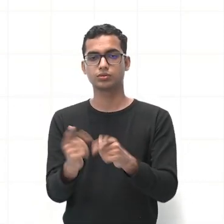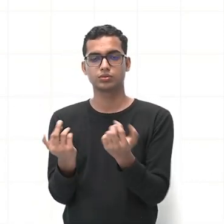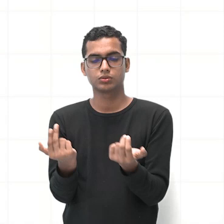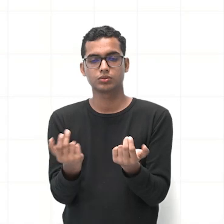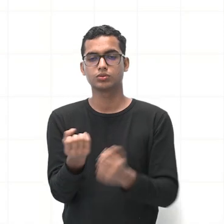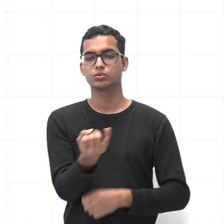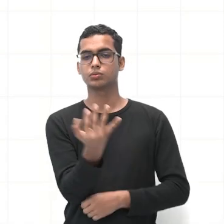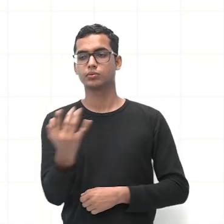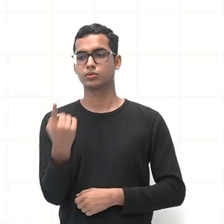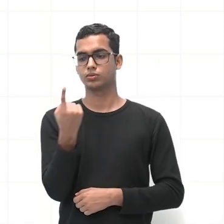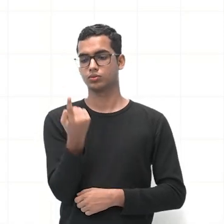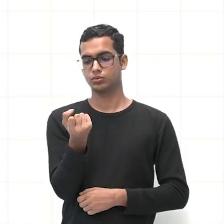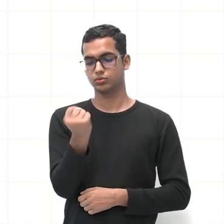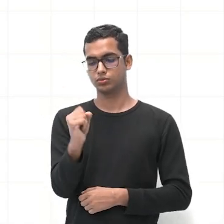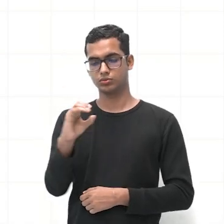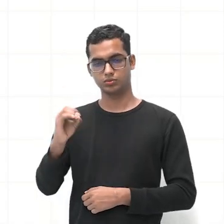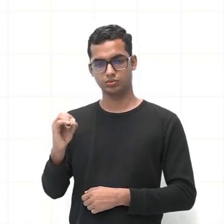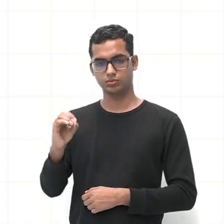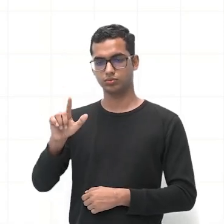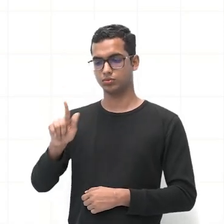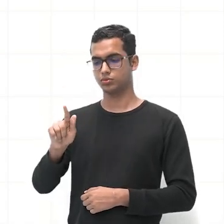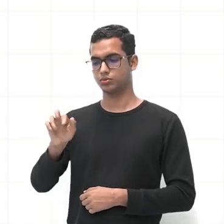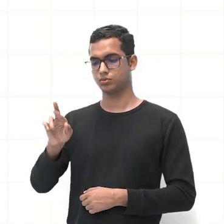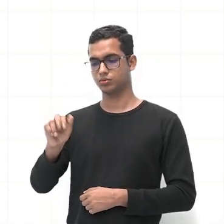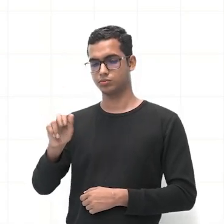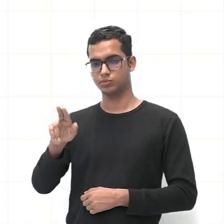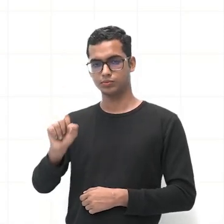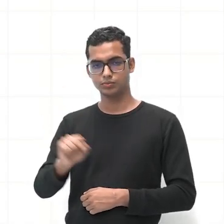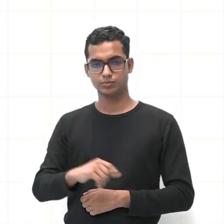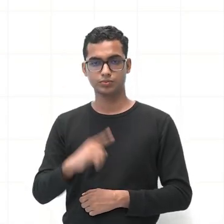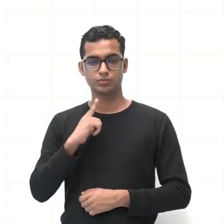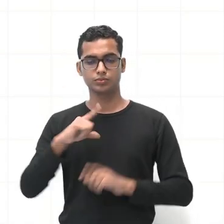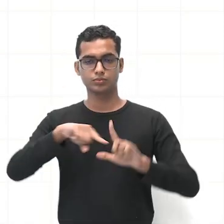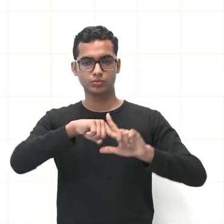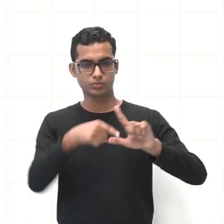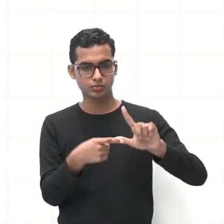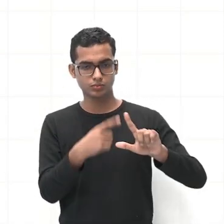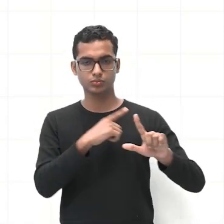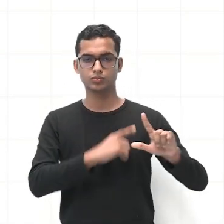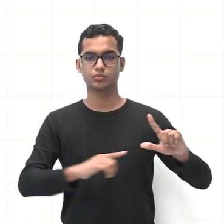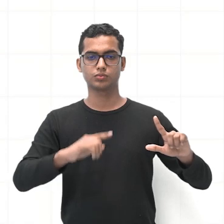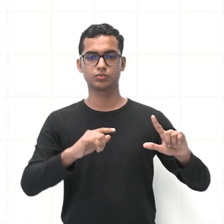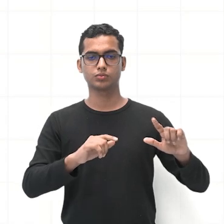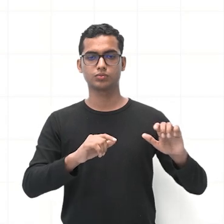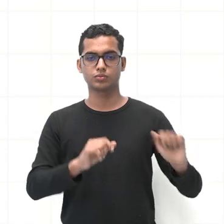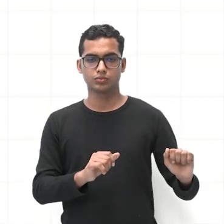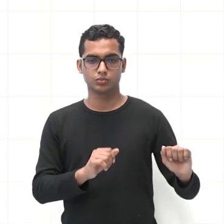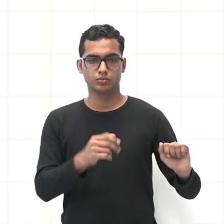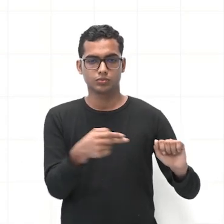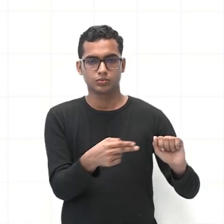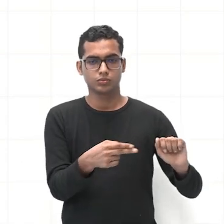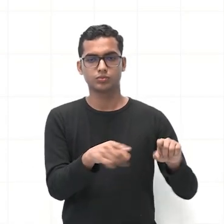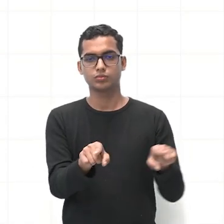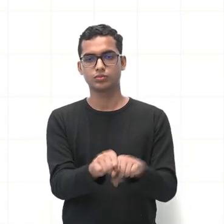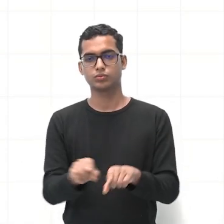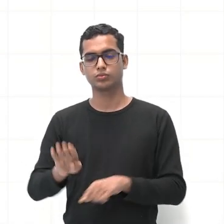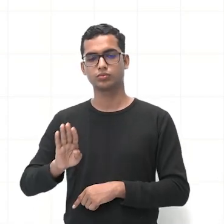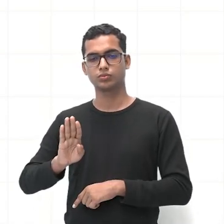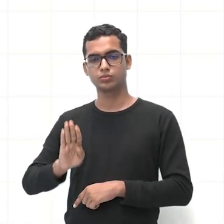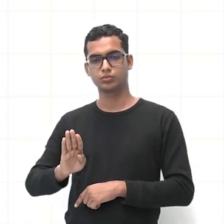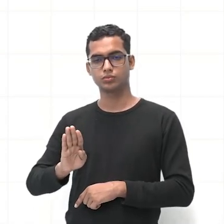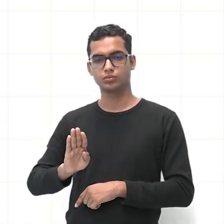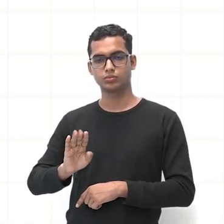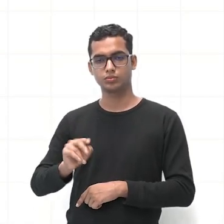a 180 graus. Aqui nós temos o ângulo alfa, o beta e o ângulo gama. Olha só, se